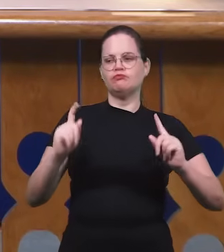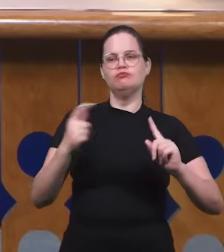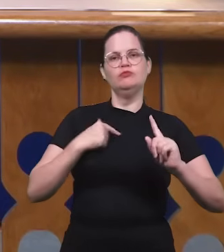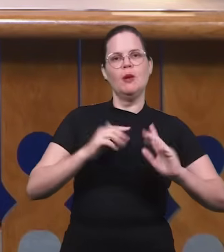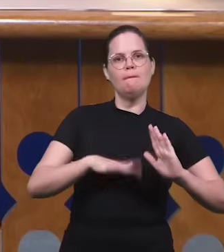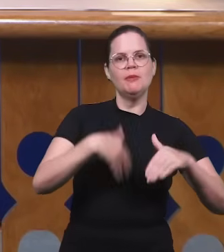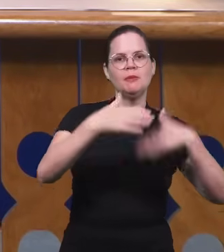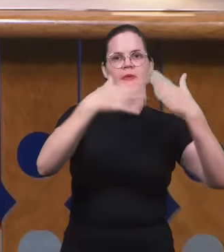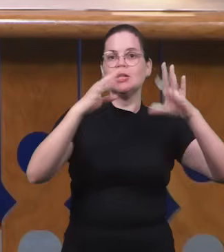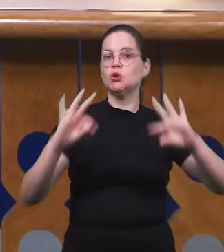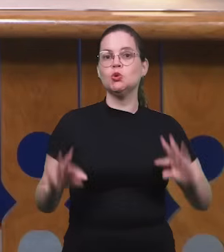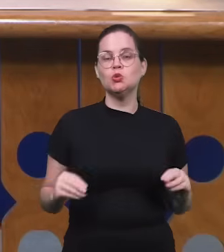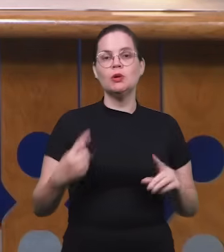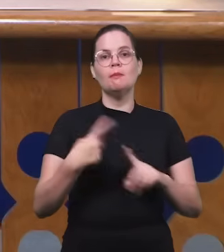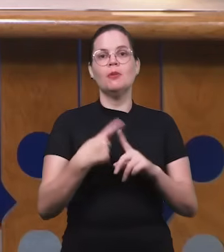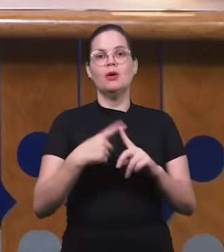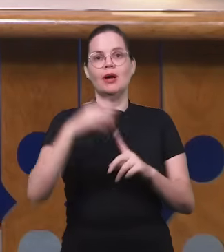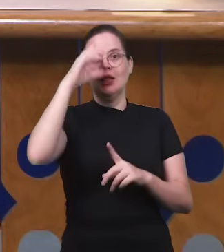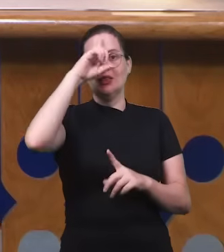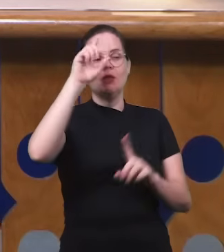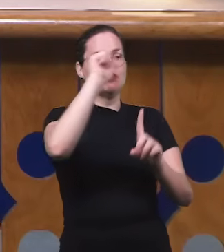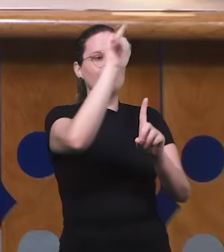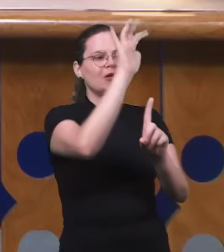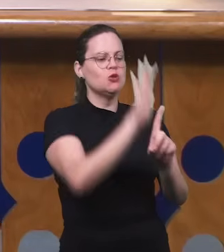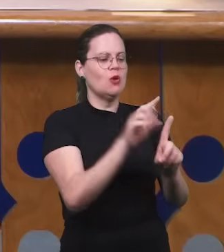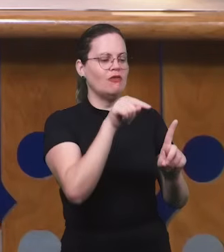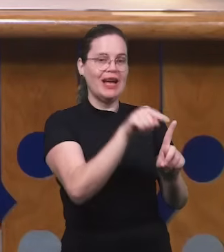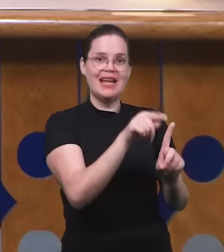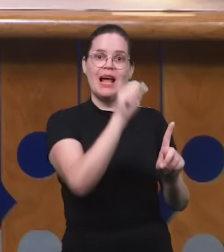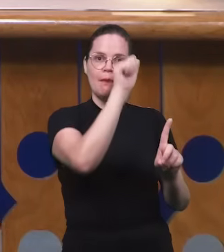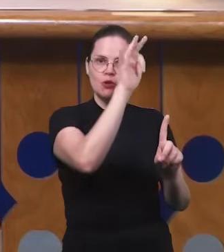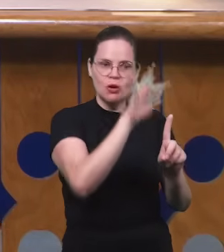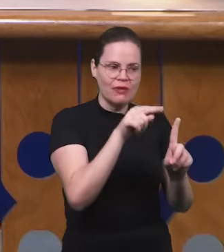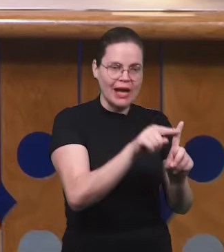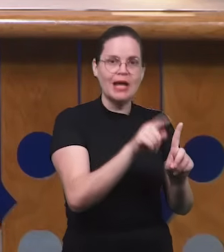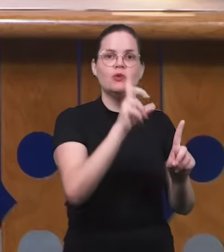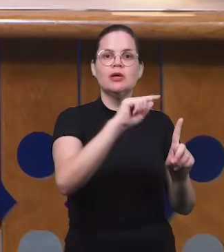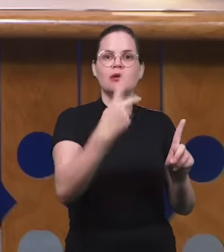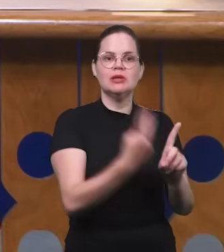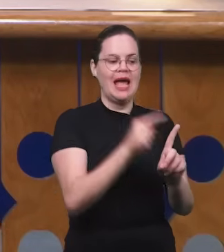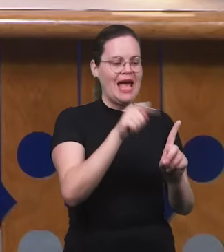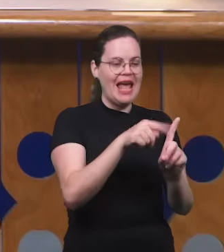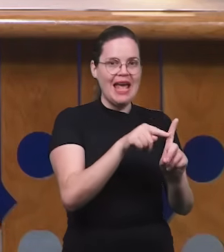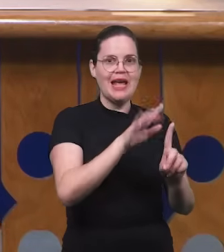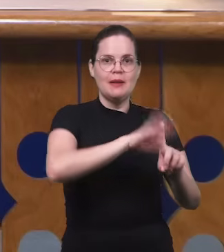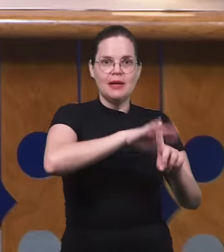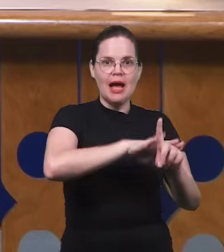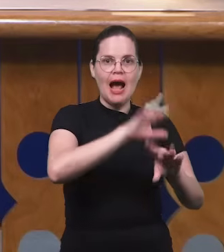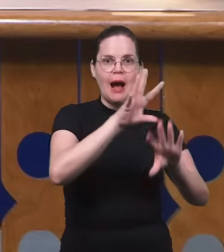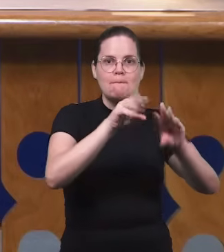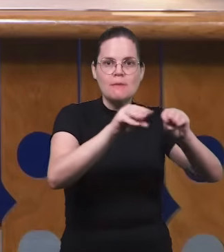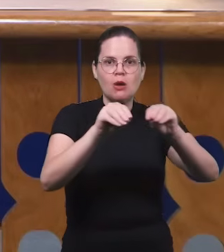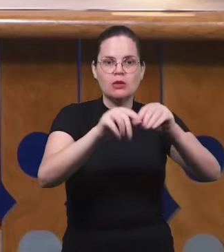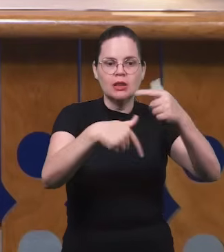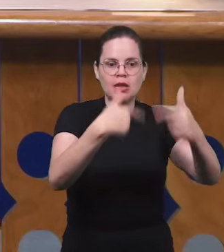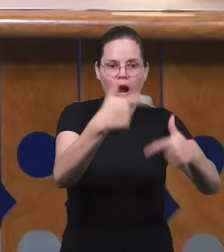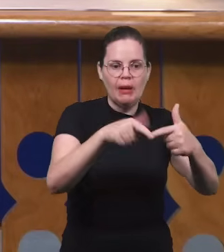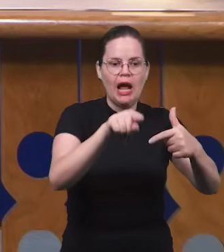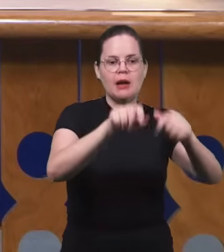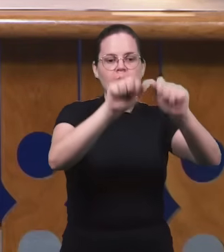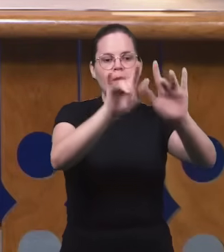profecia estava sobre ele. Então, materialmente, aquilo que ele colocava a mão, o seu trabalho, o seu serviço, no que ele punha a mão,